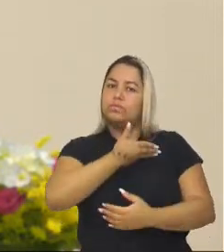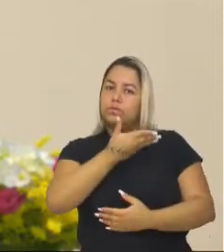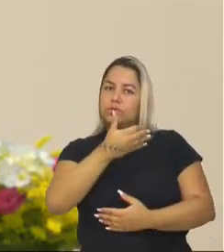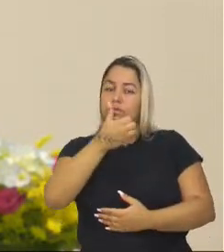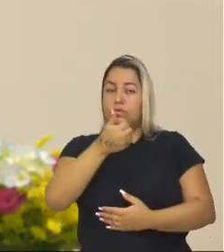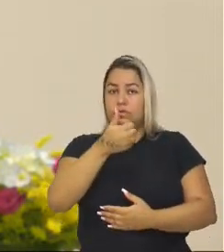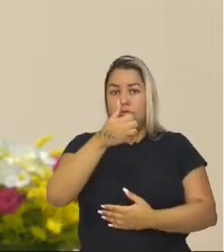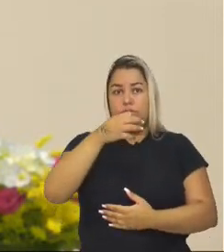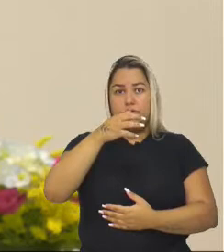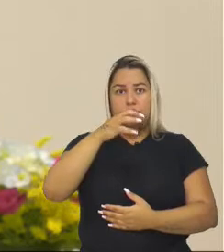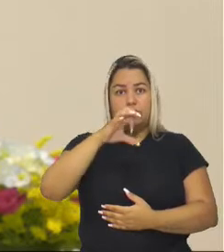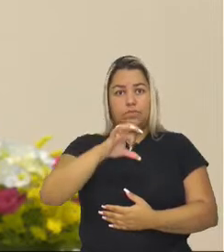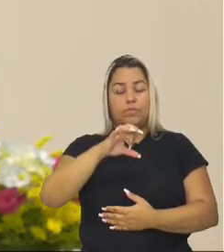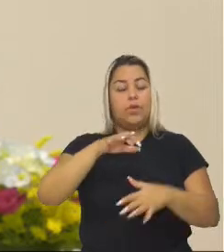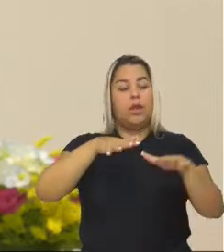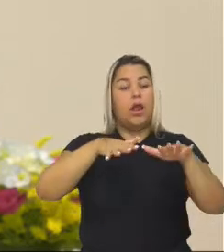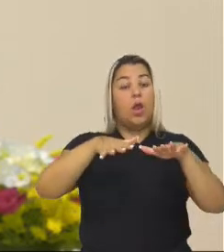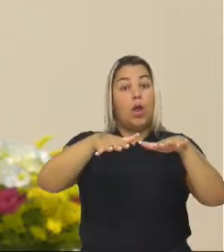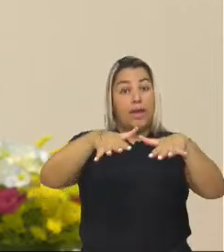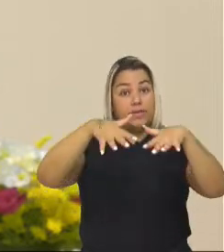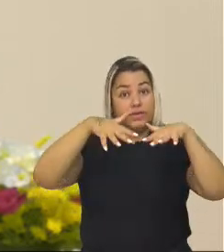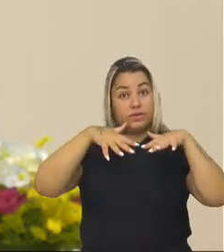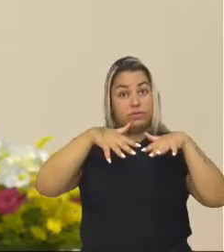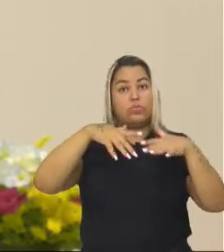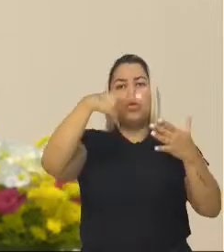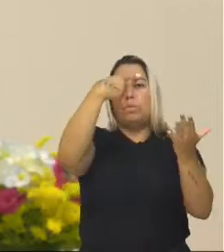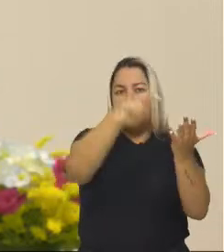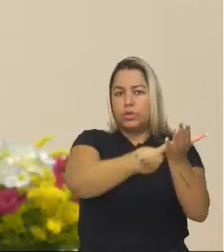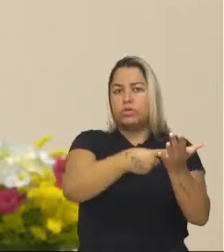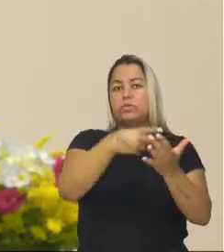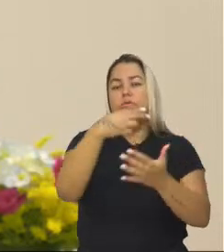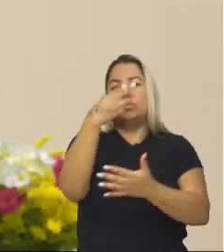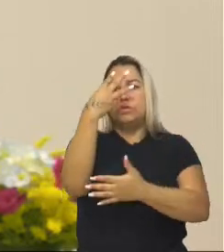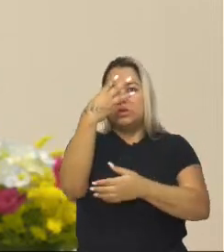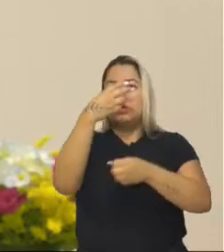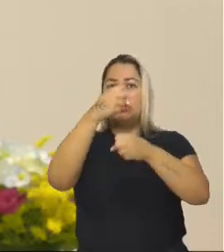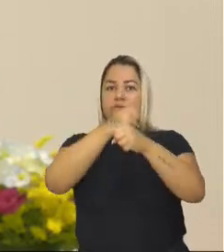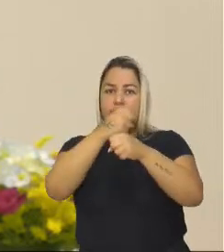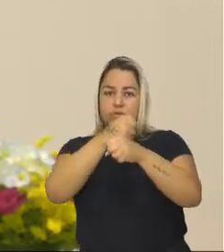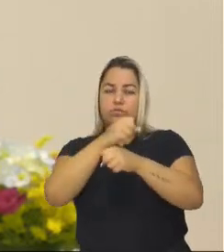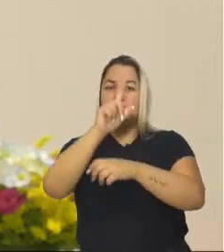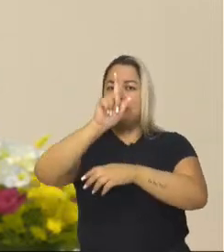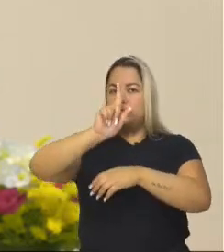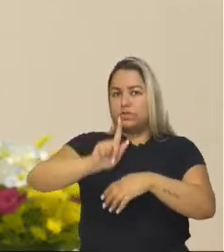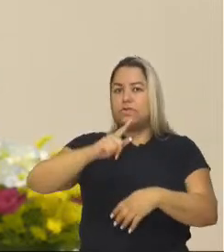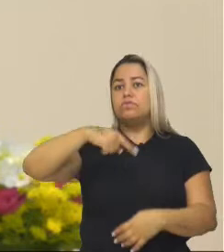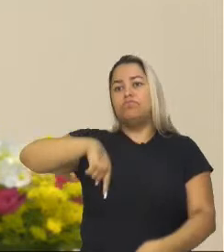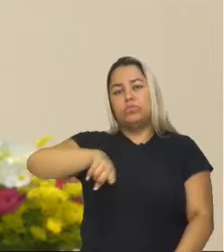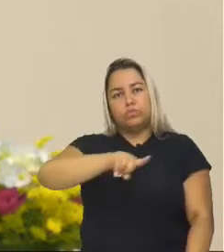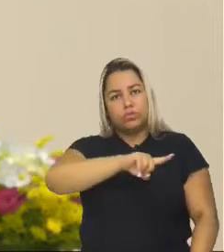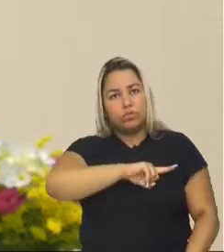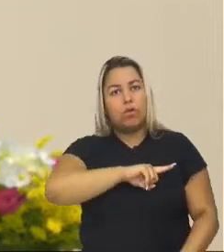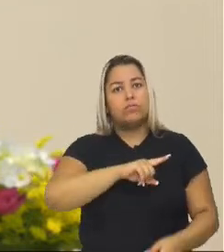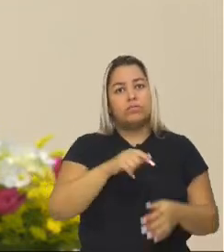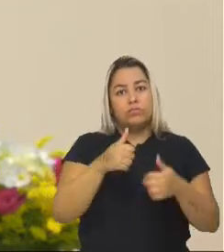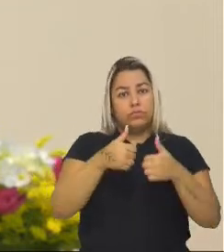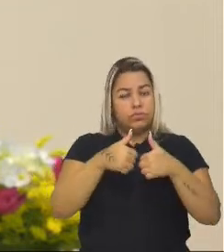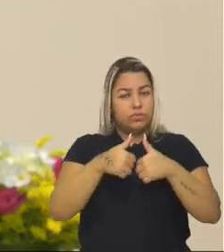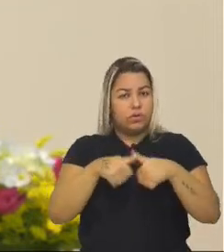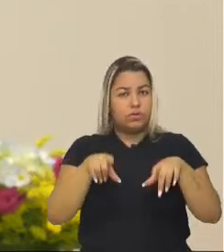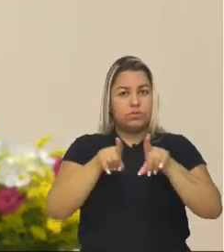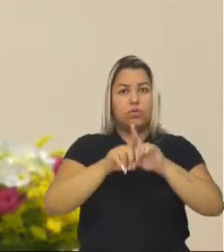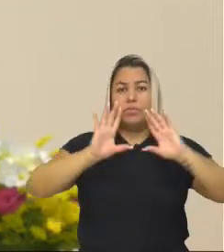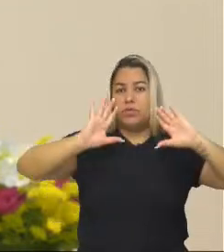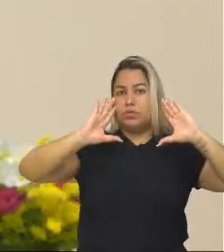19º Plenário, este compromisso de que os próximos 3 anos de gestão nós faremos, assim como este